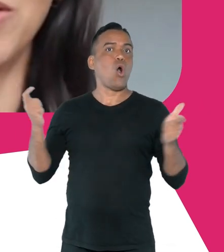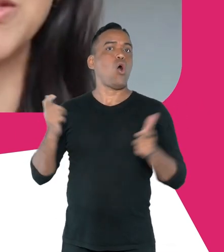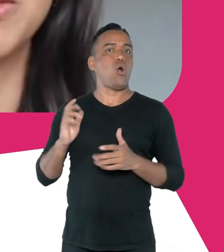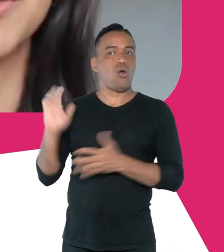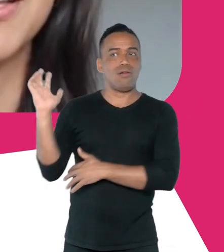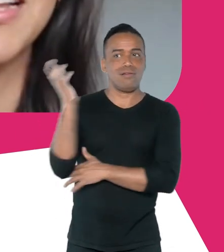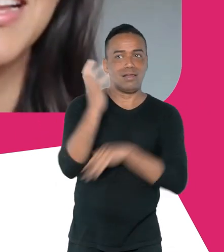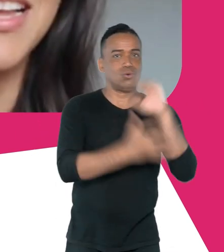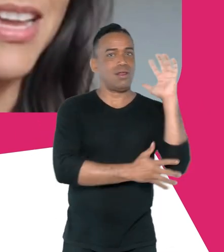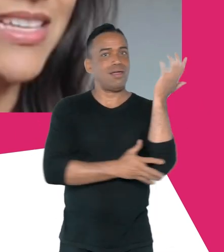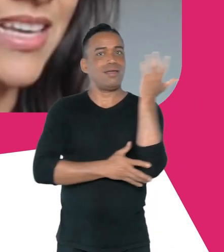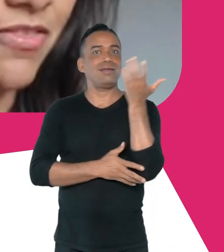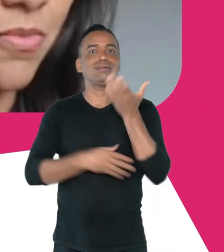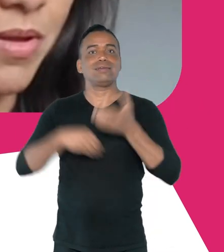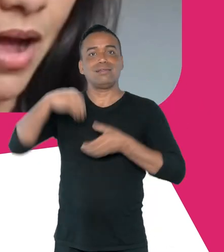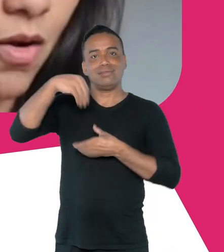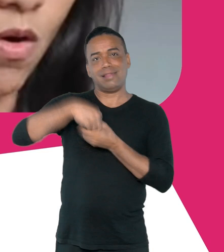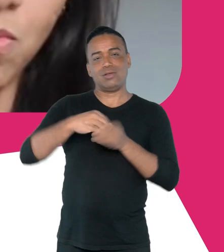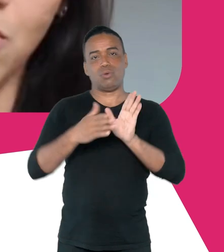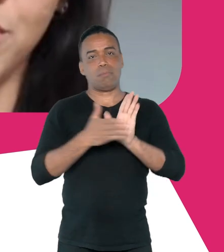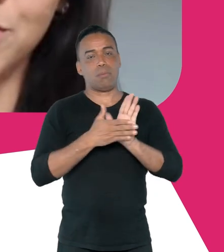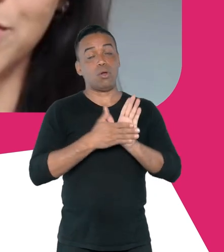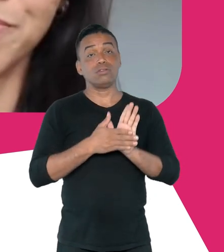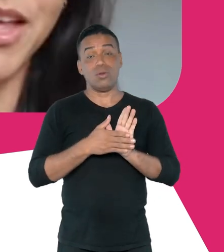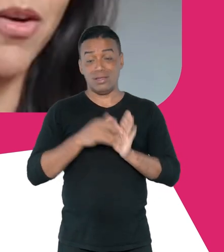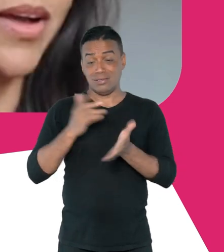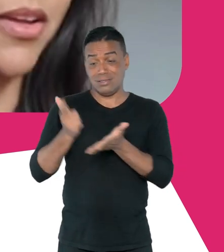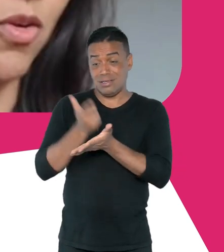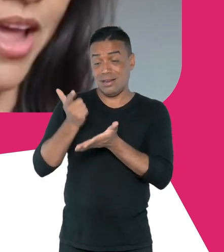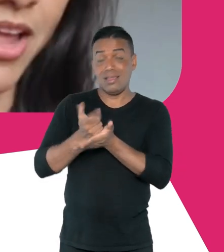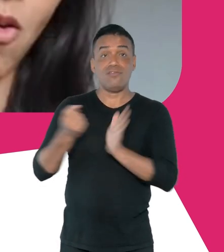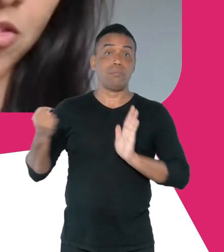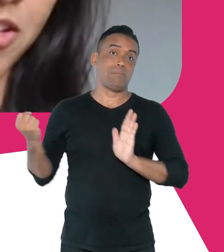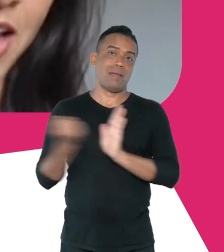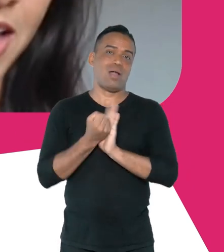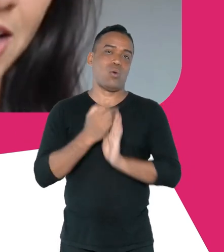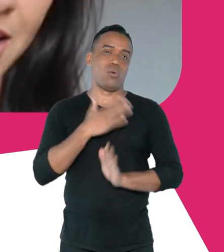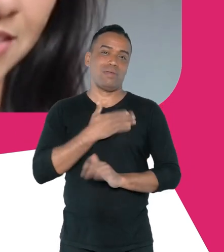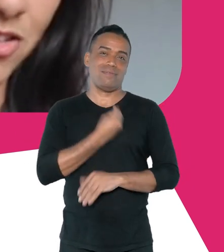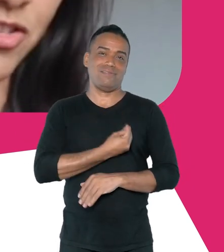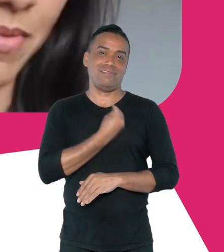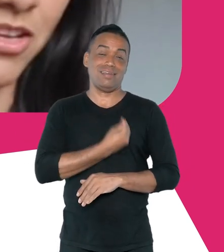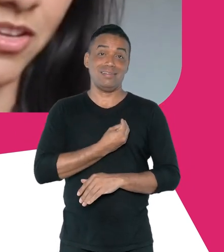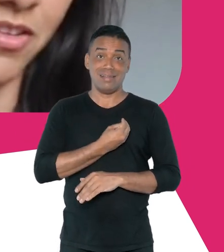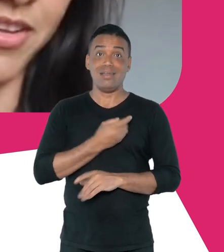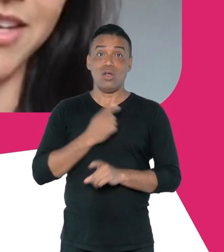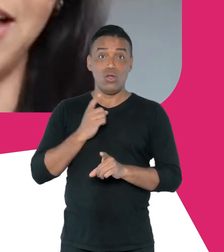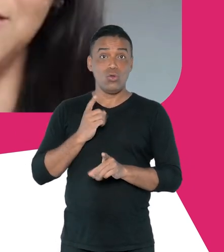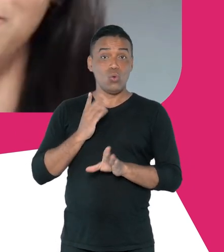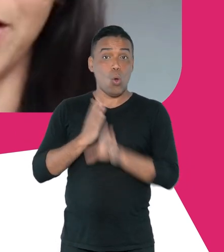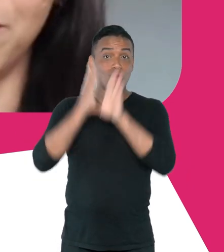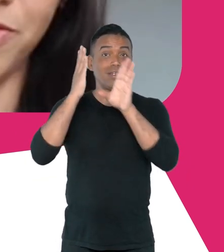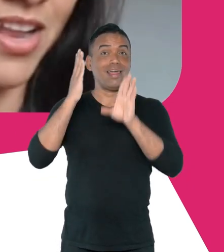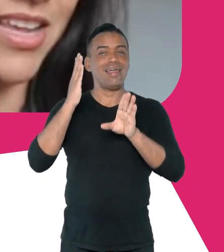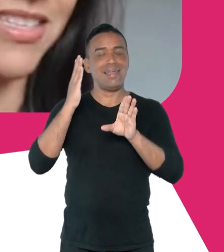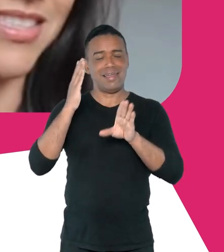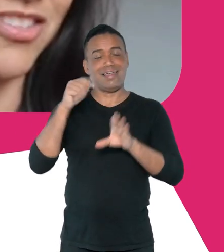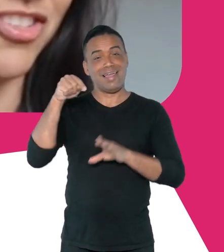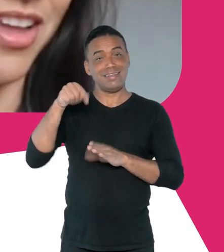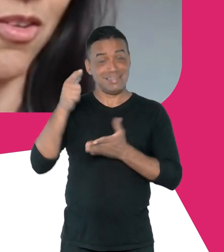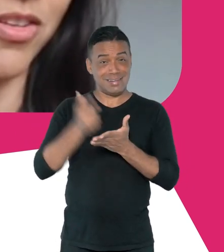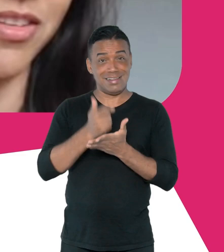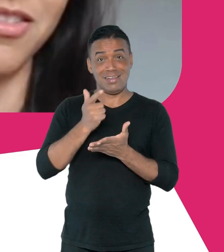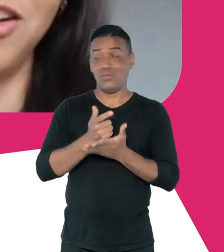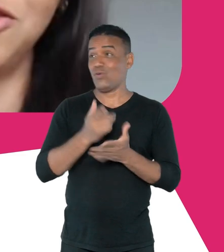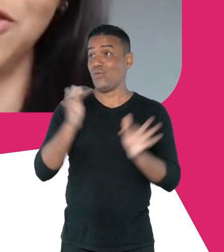mais propósito. E esse livro me marcou muito. Eu reencontrei ele recentemente, na verdade. Eu fiquei muito feliz